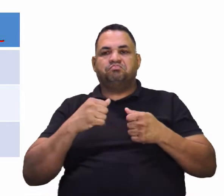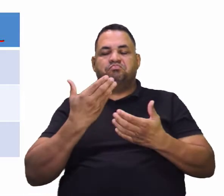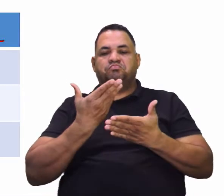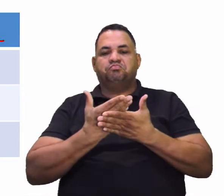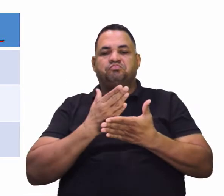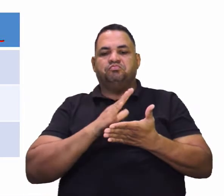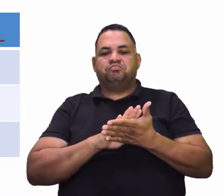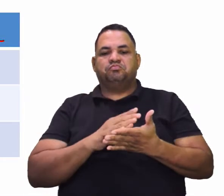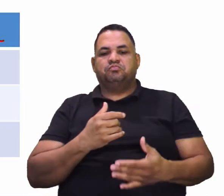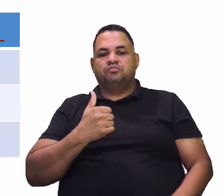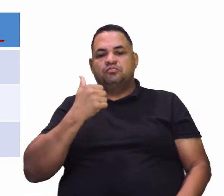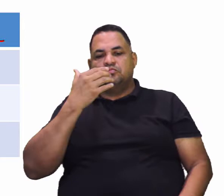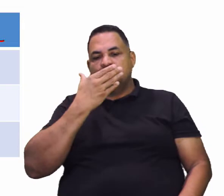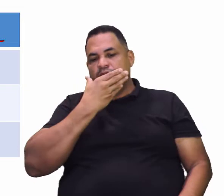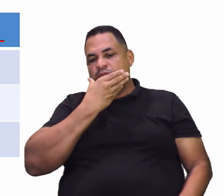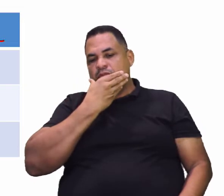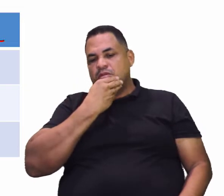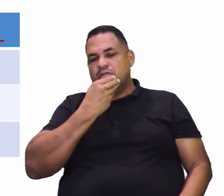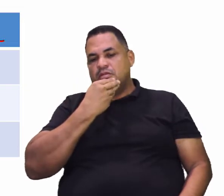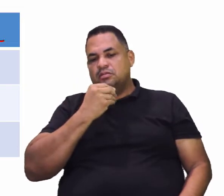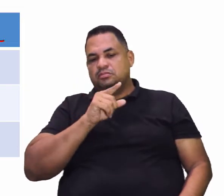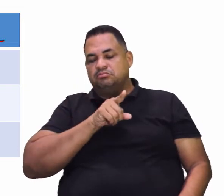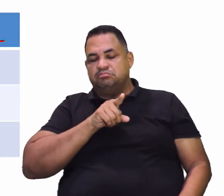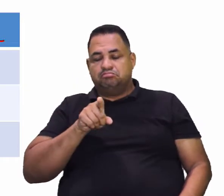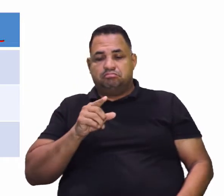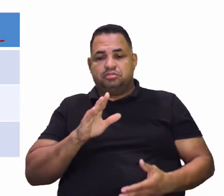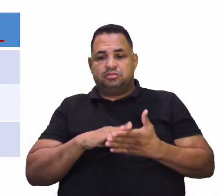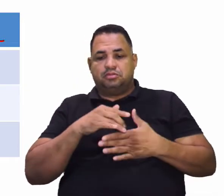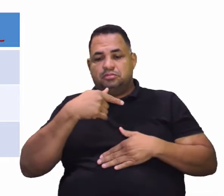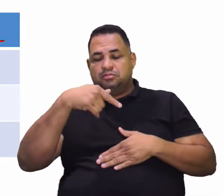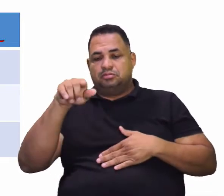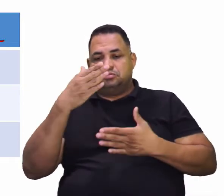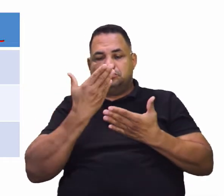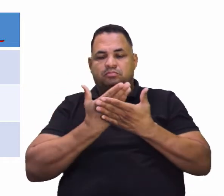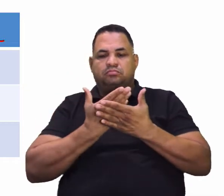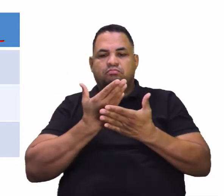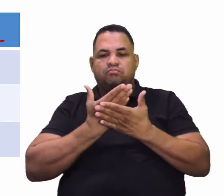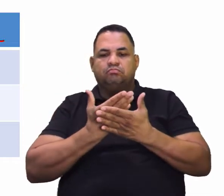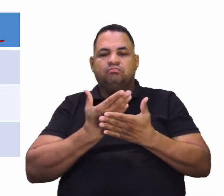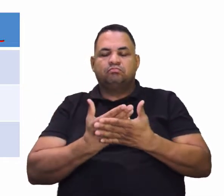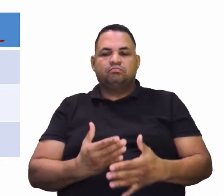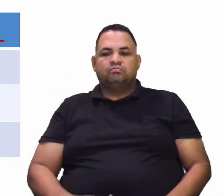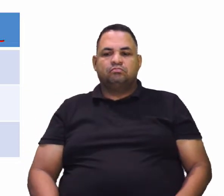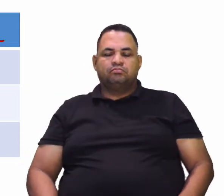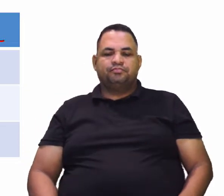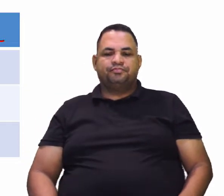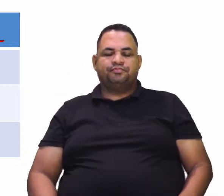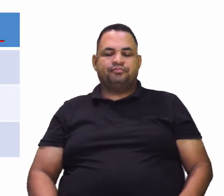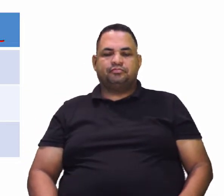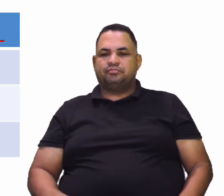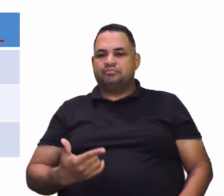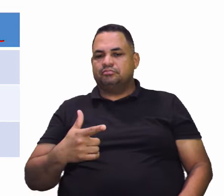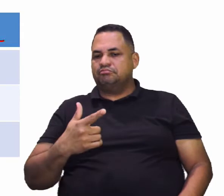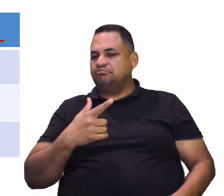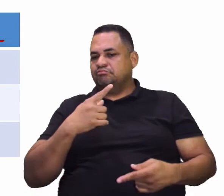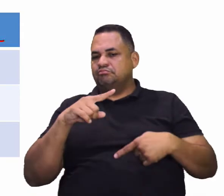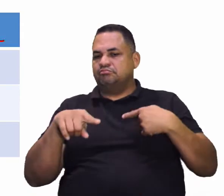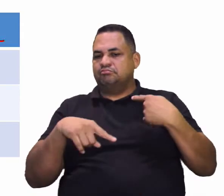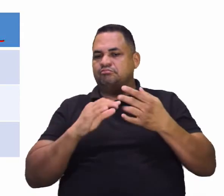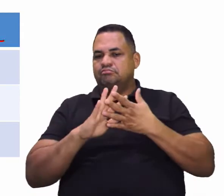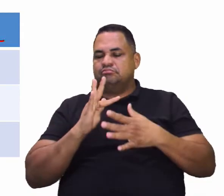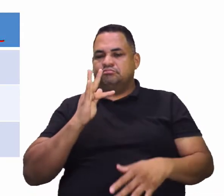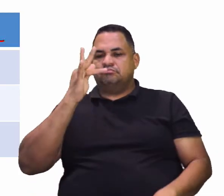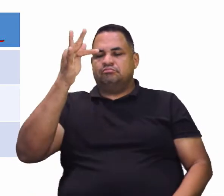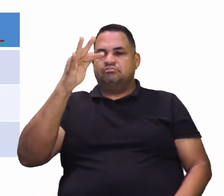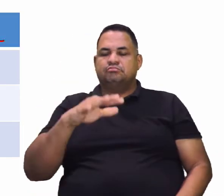traduzir, eles estão indo estudar, só que aqui já não seria o nosso foco, tá? Aqui não seria o que a gente está estudando, aqui é